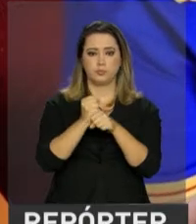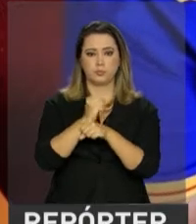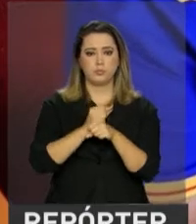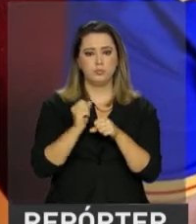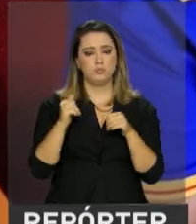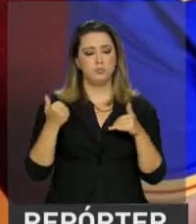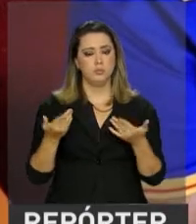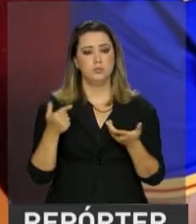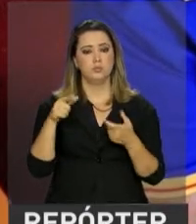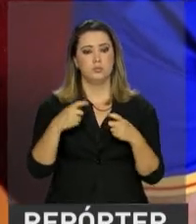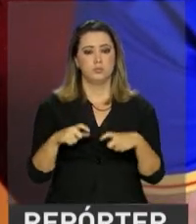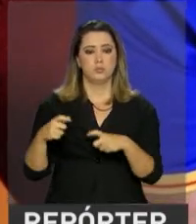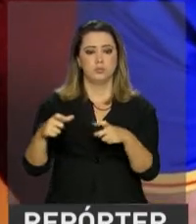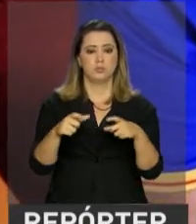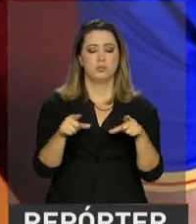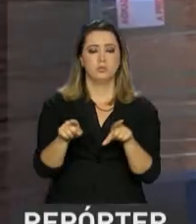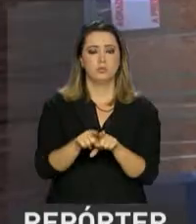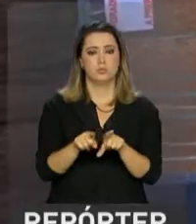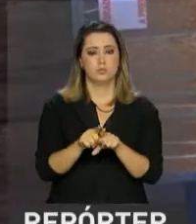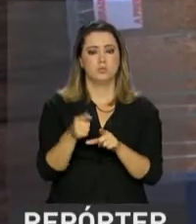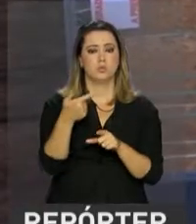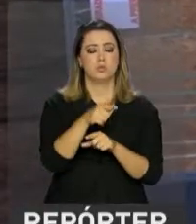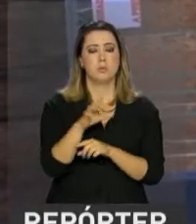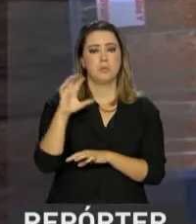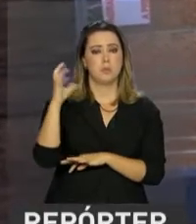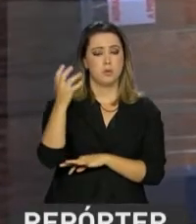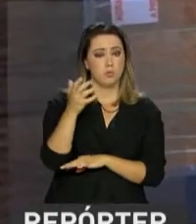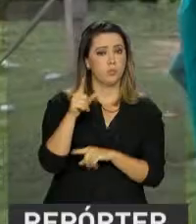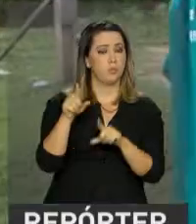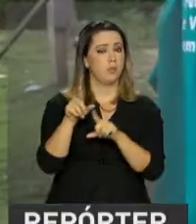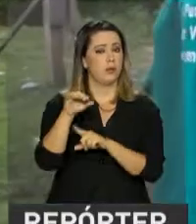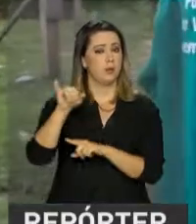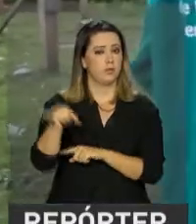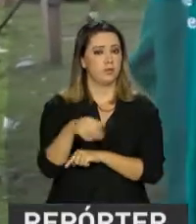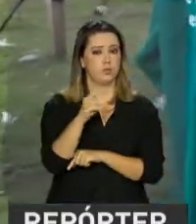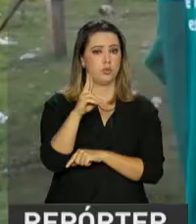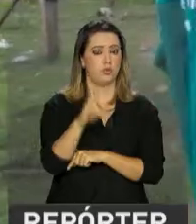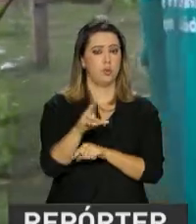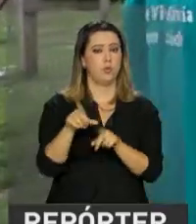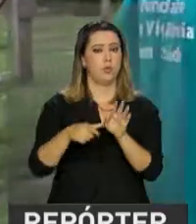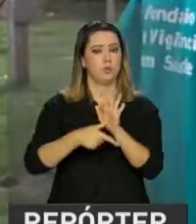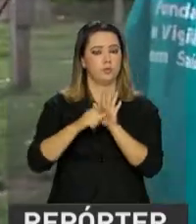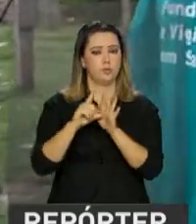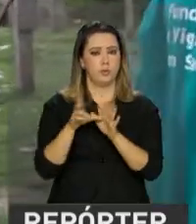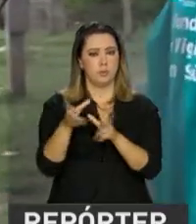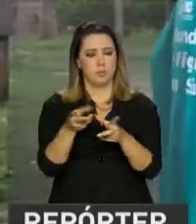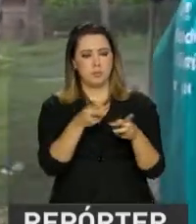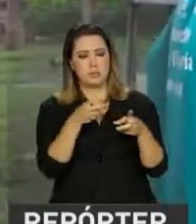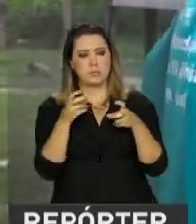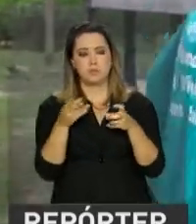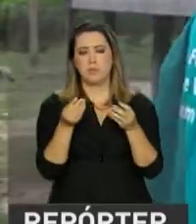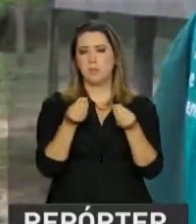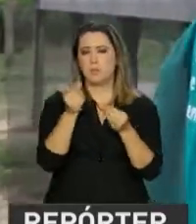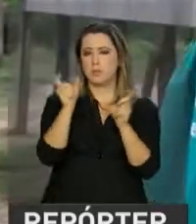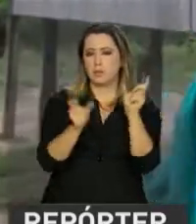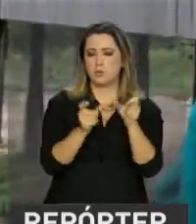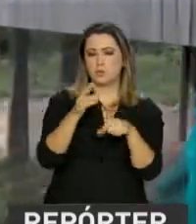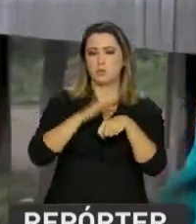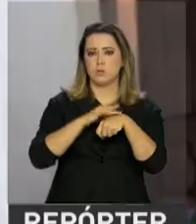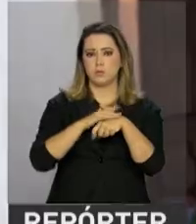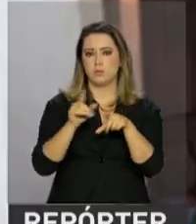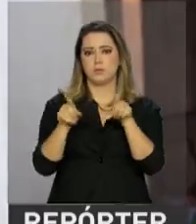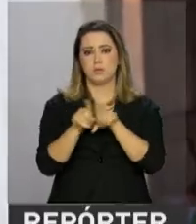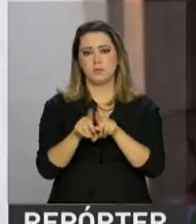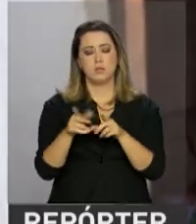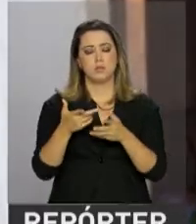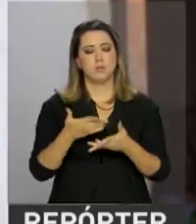tanto neste município quanto no parque do jaú a busca de doentes antes do surgimento dos sintomas a melhor gestão do trabalho